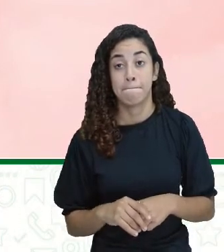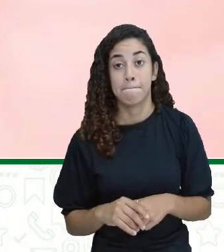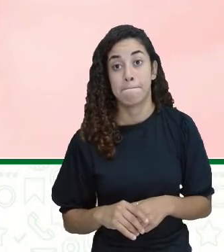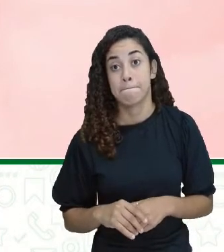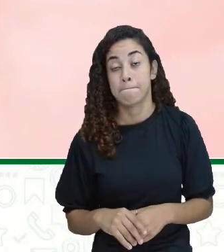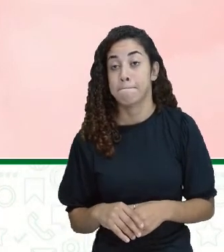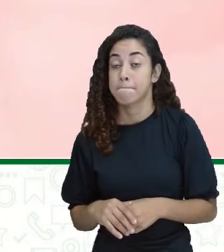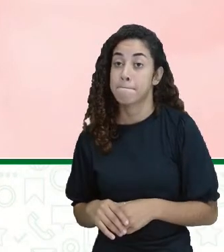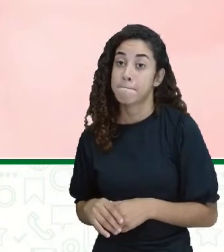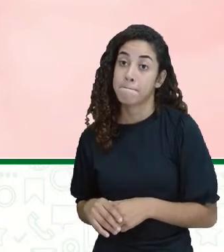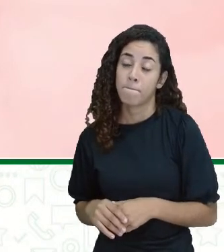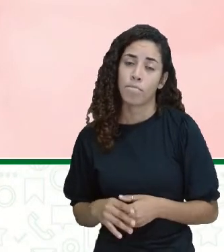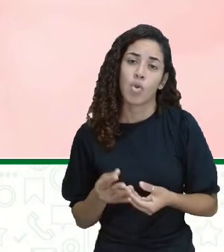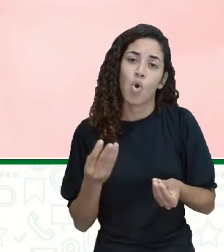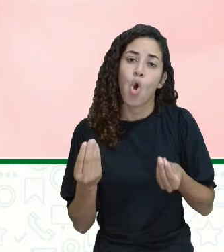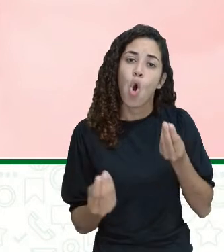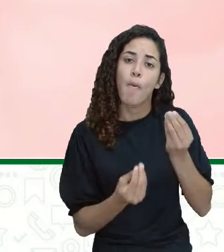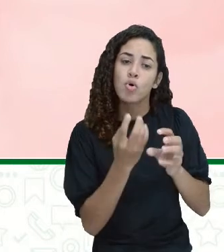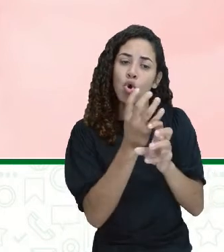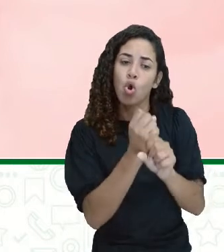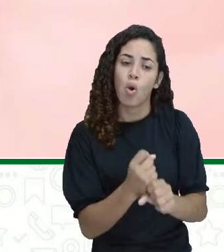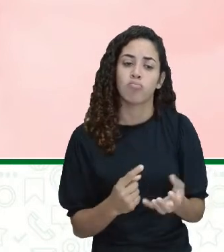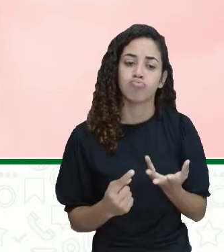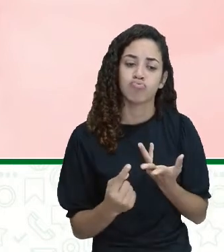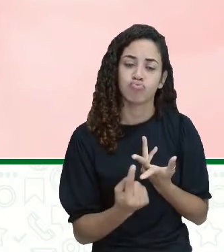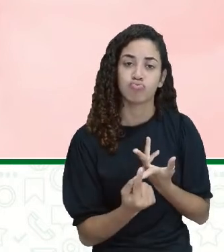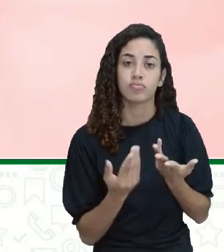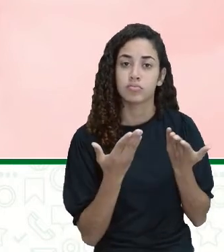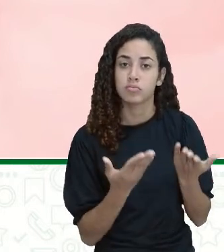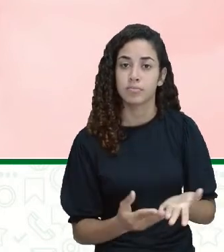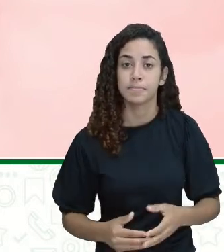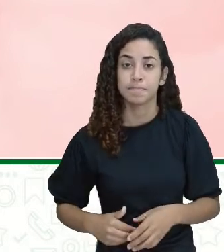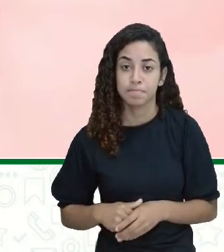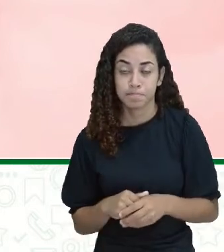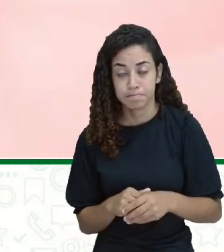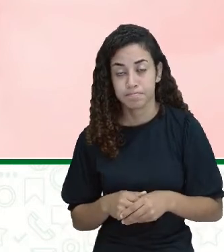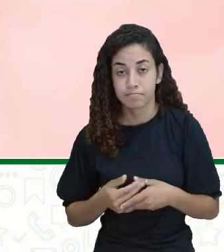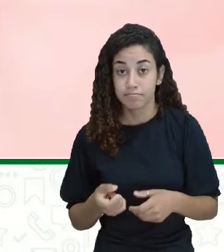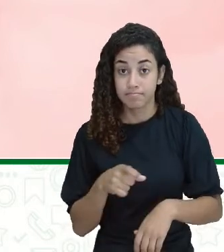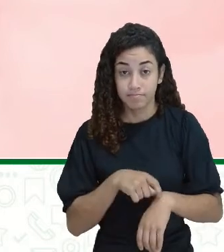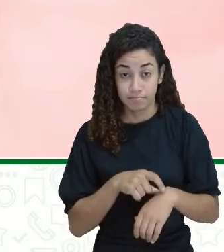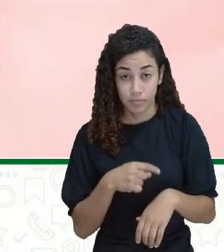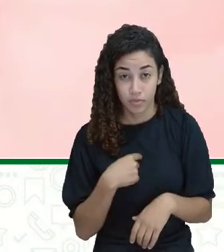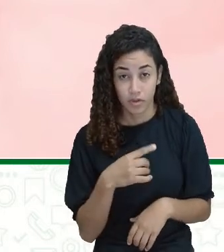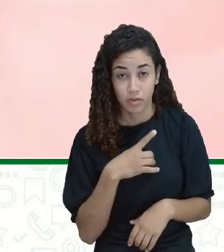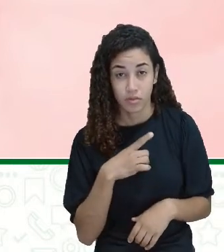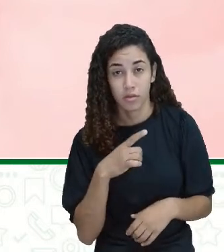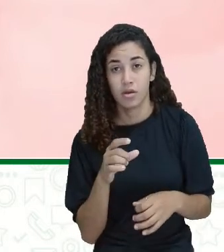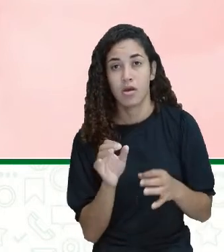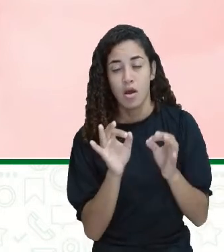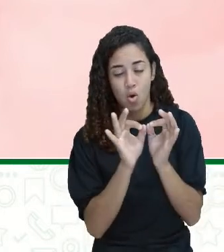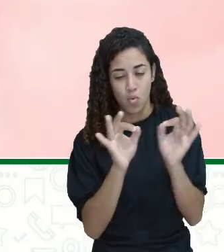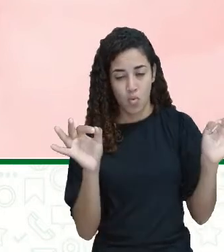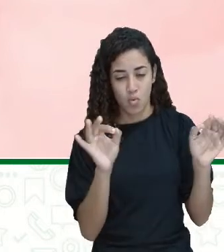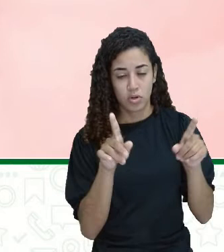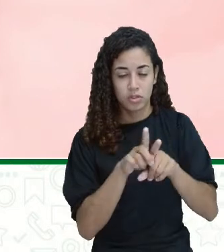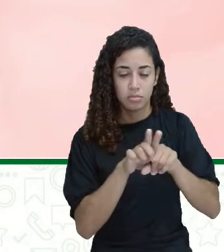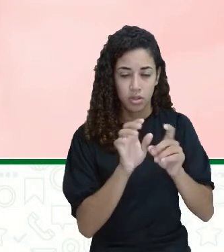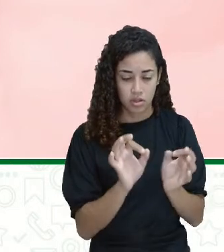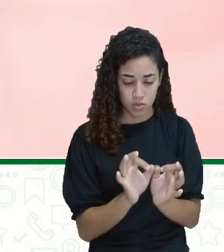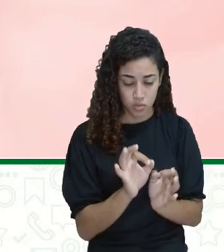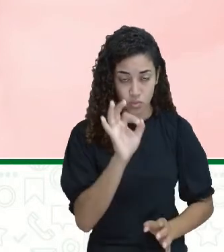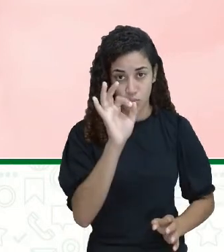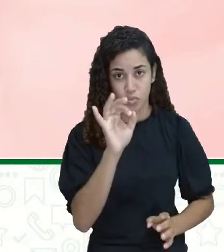Vamos ver como calcular isso aí. Então, quando eu tenho a largura e a altura, eu